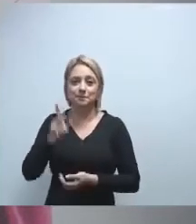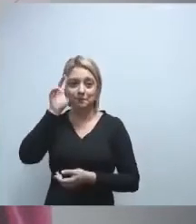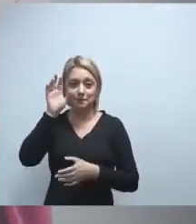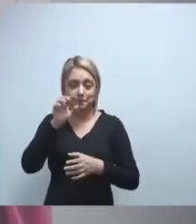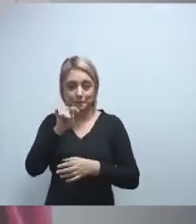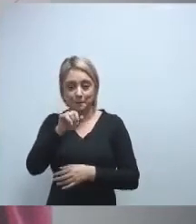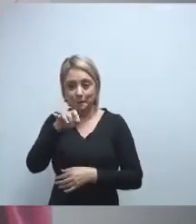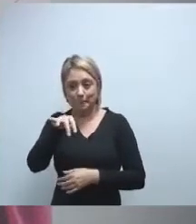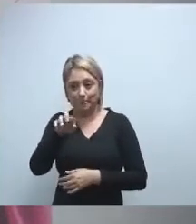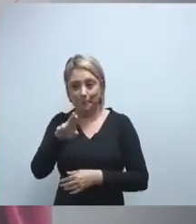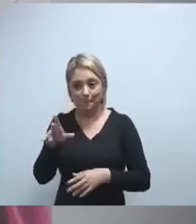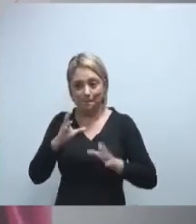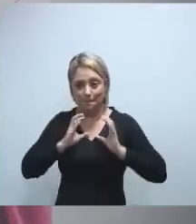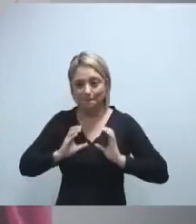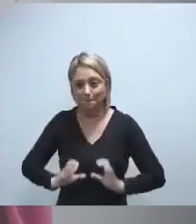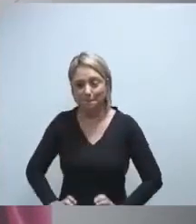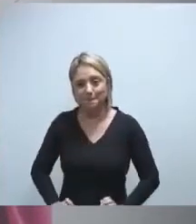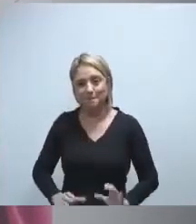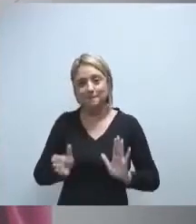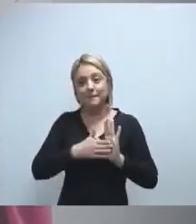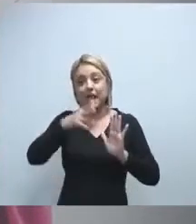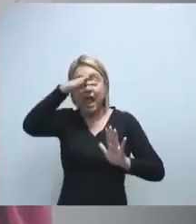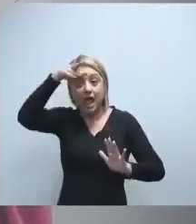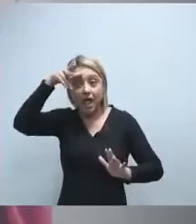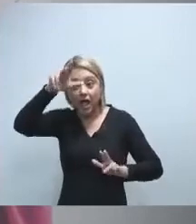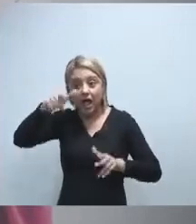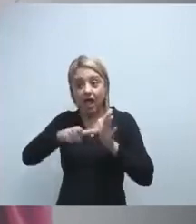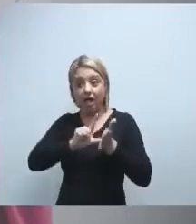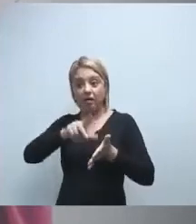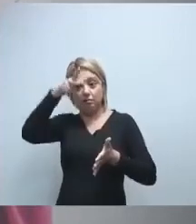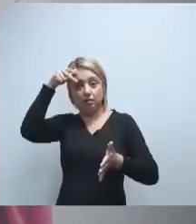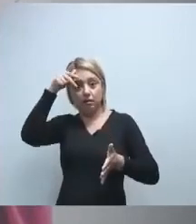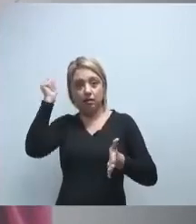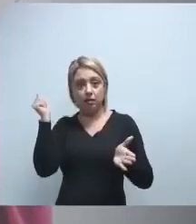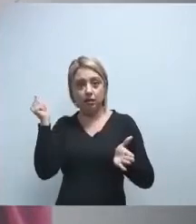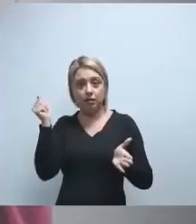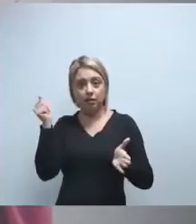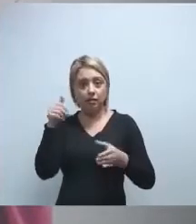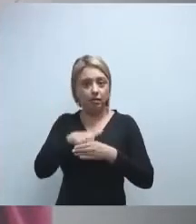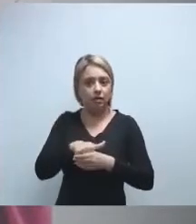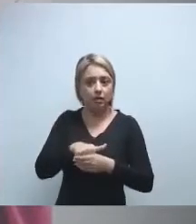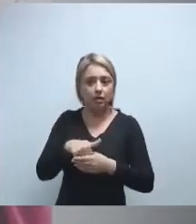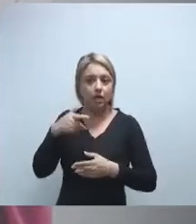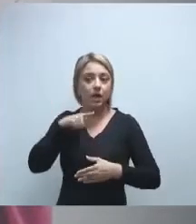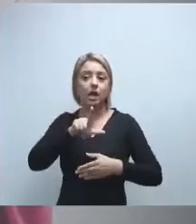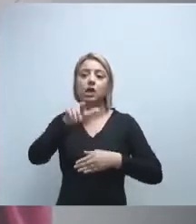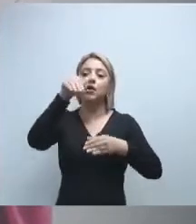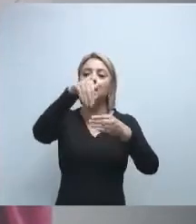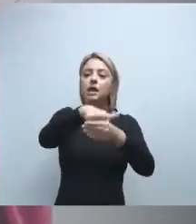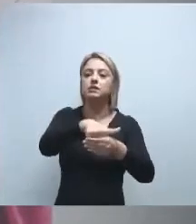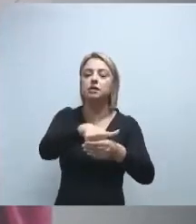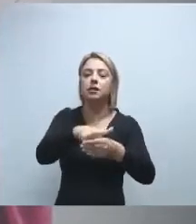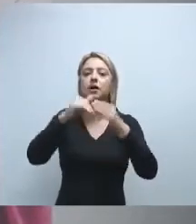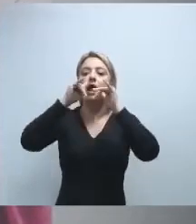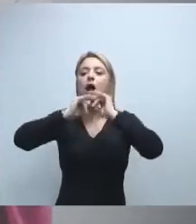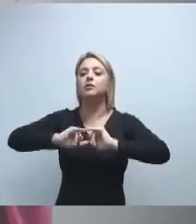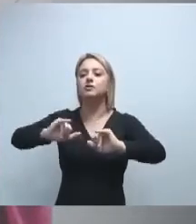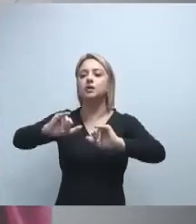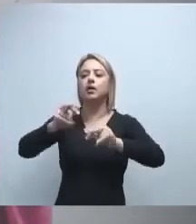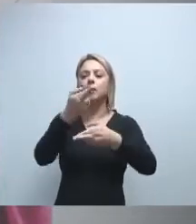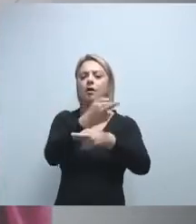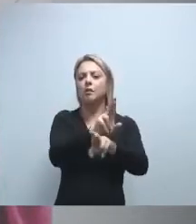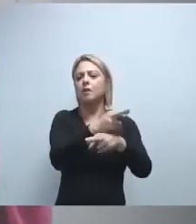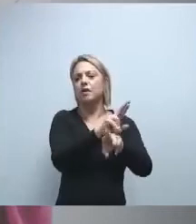civil instaurado antes do prefeito tomar posse o prefeito ganhou eleição e anunciou que ia fazer uma